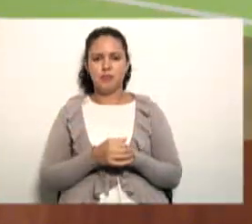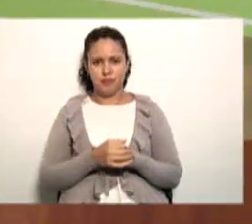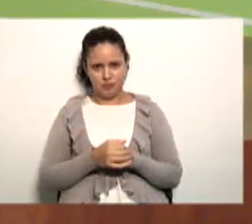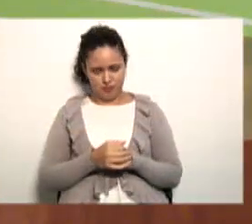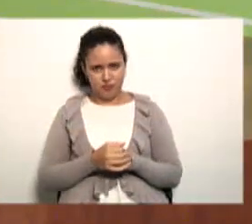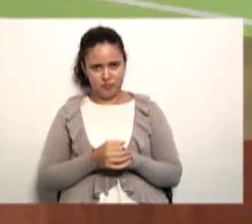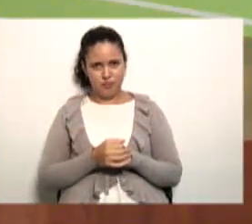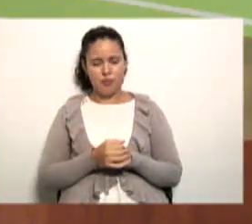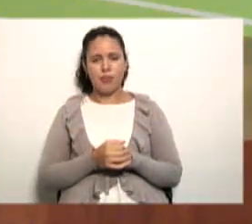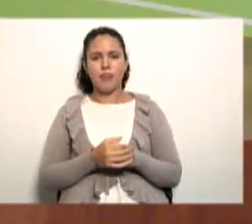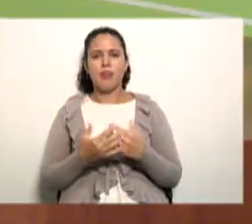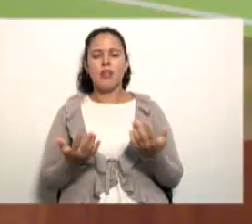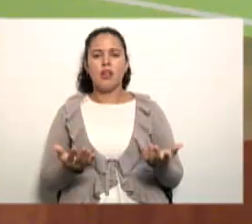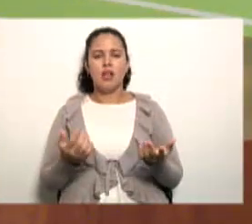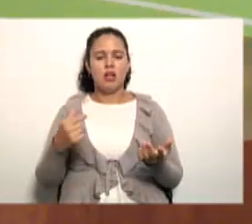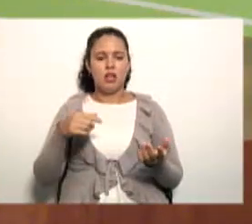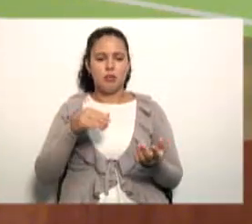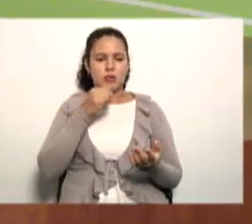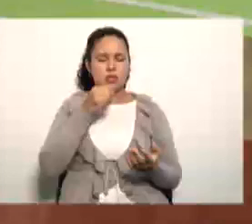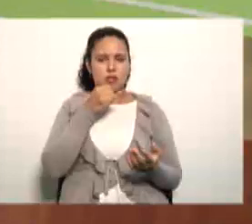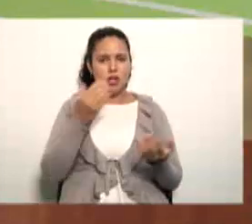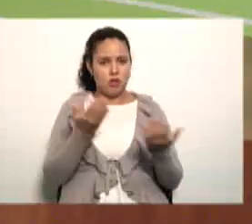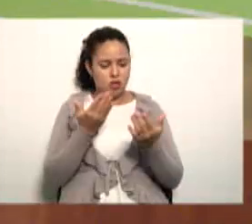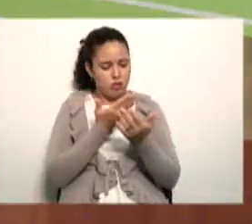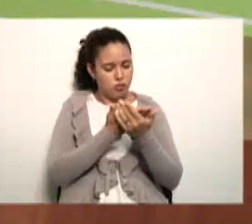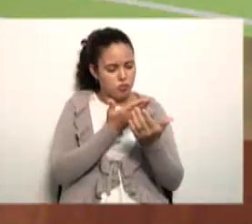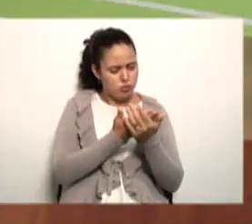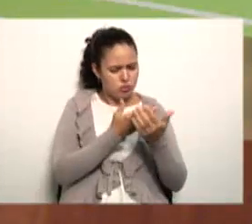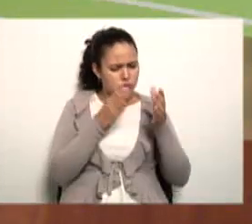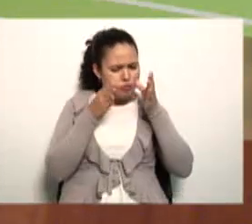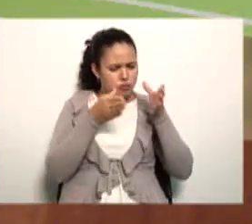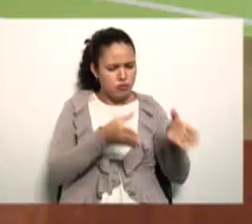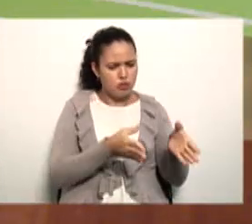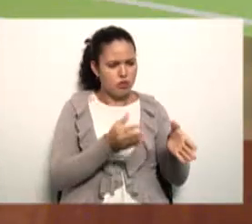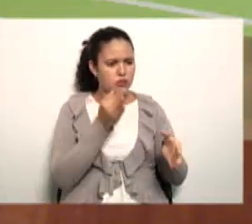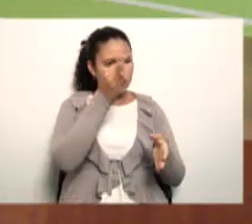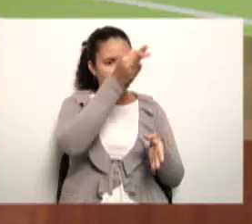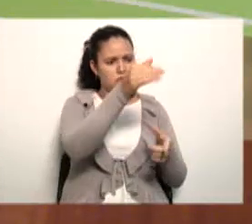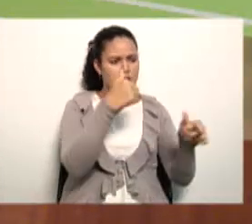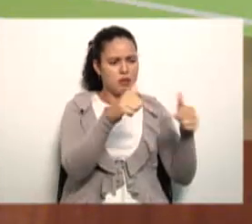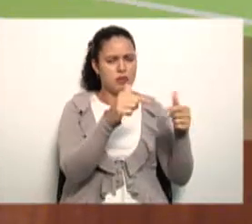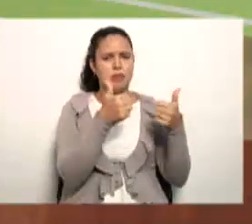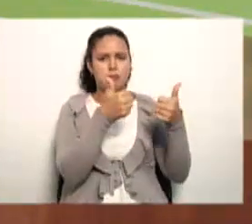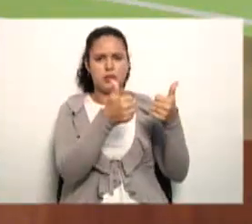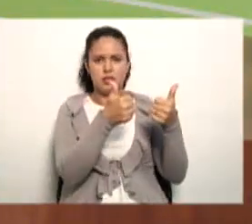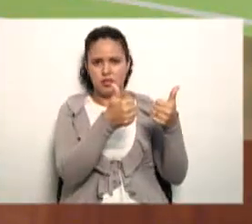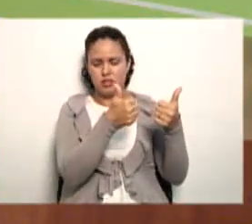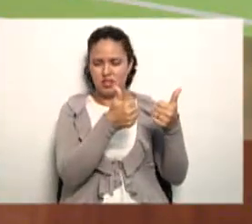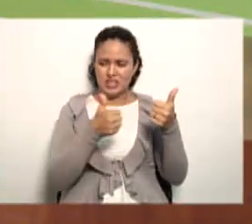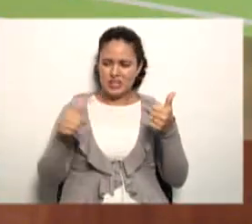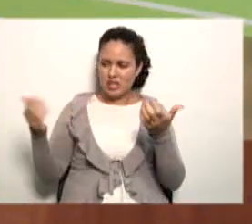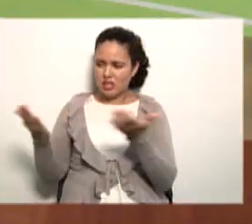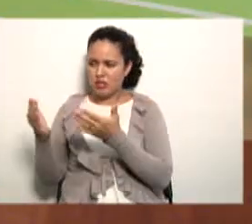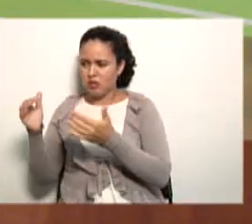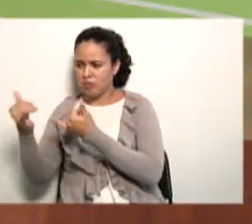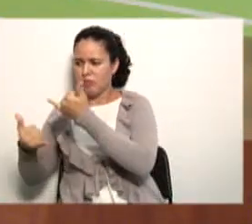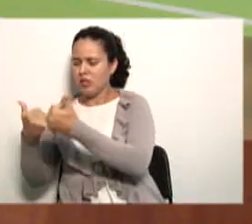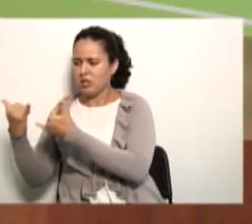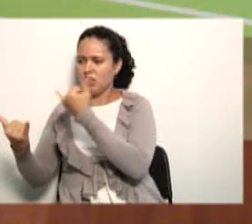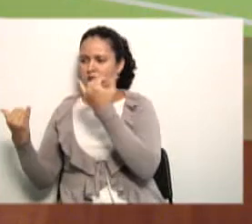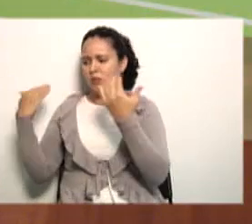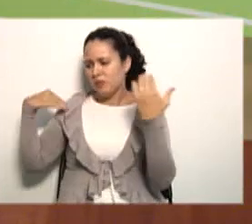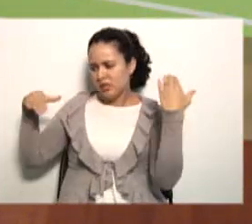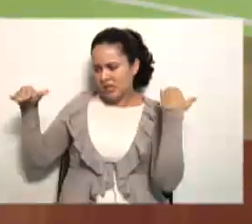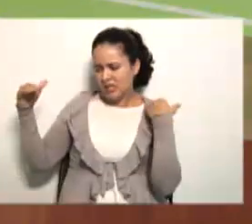melhores, remunerações melhores no futuro. Então sempre haverá esse tipo de escolha, dentro da ciência econômica ou